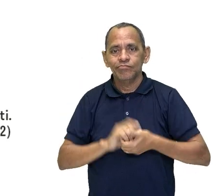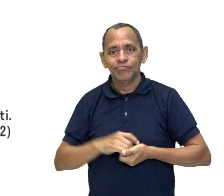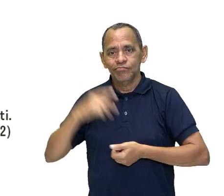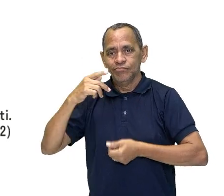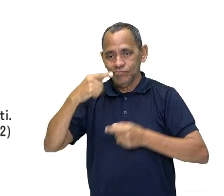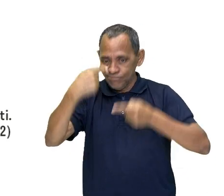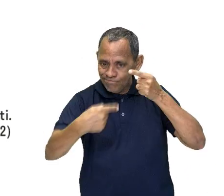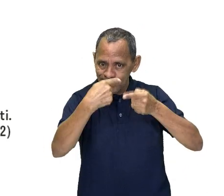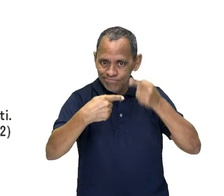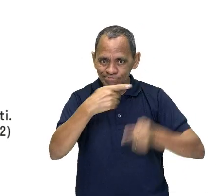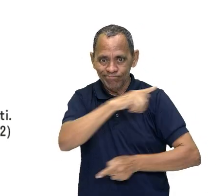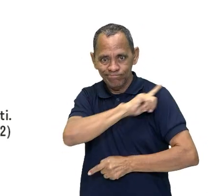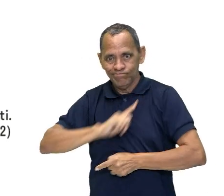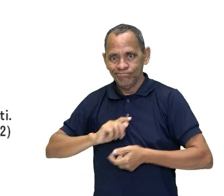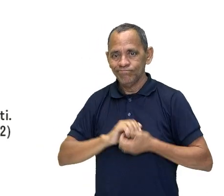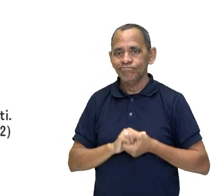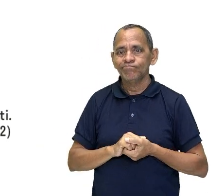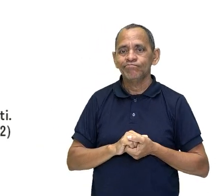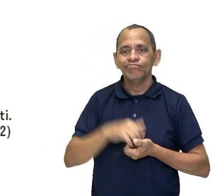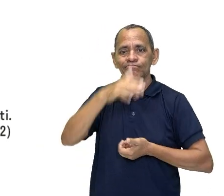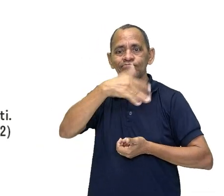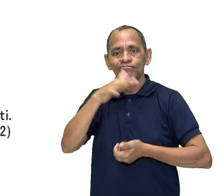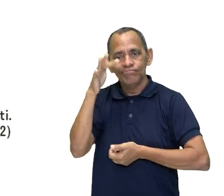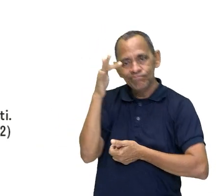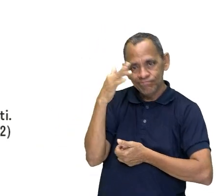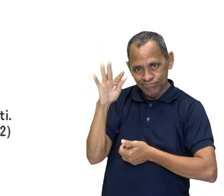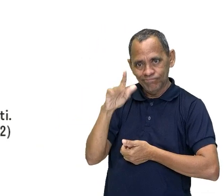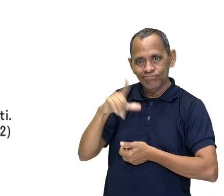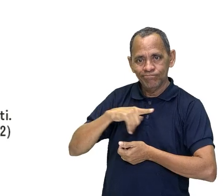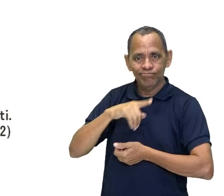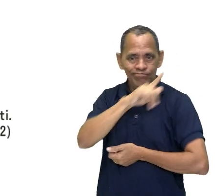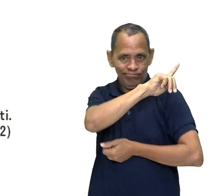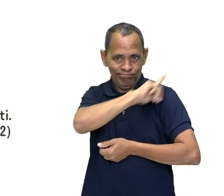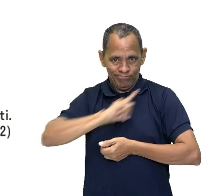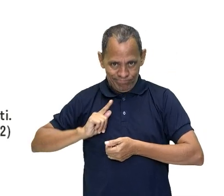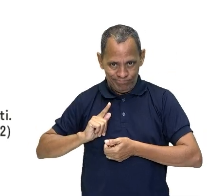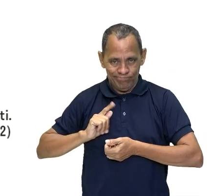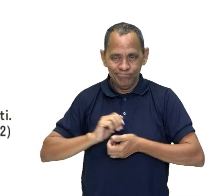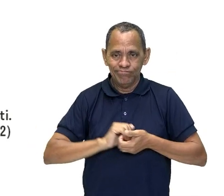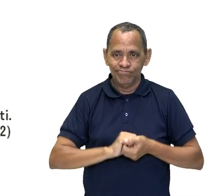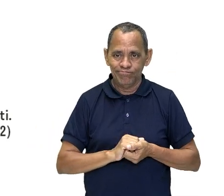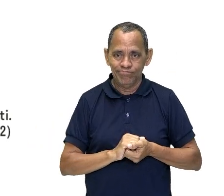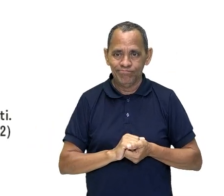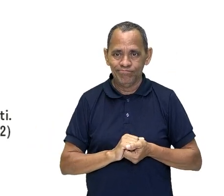gente, na esfera federal estava justamente o presidente da República,